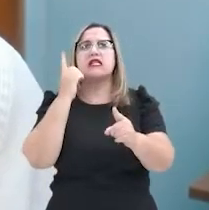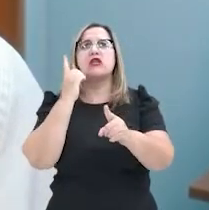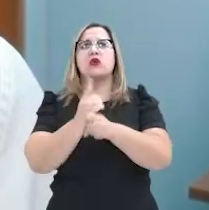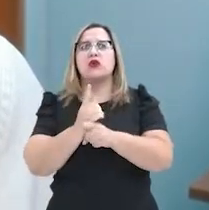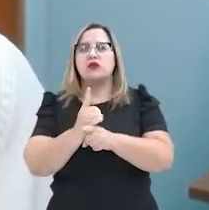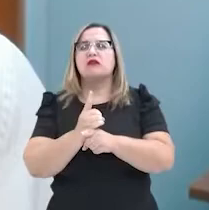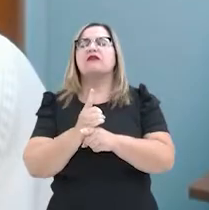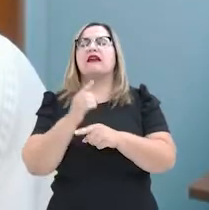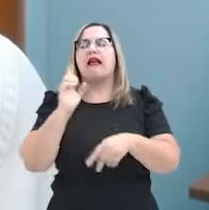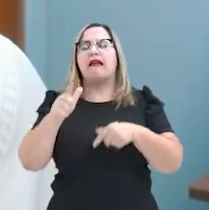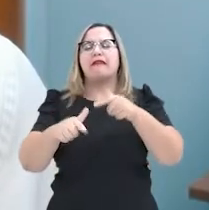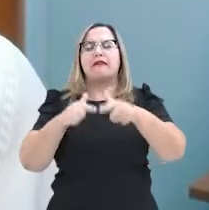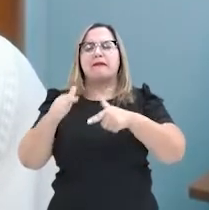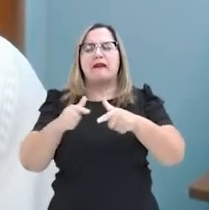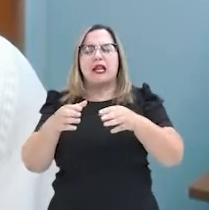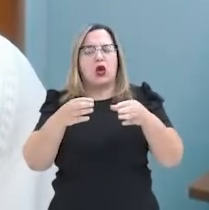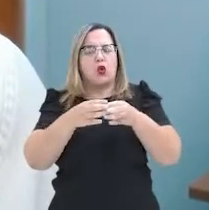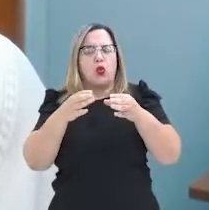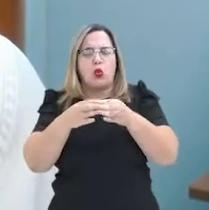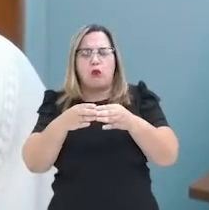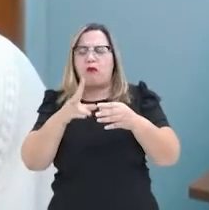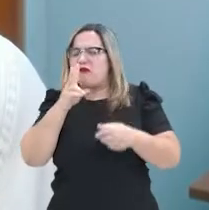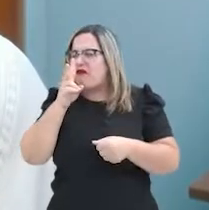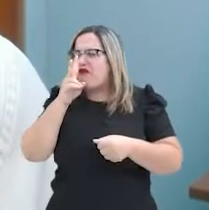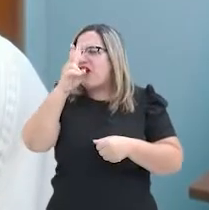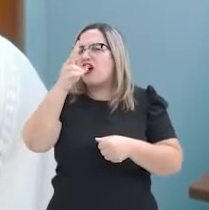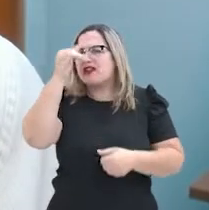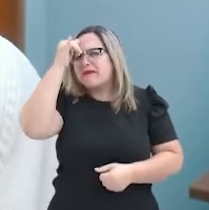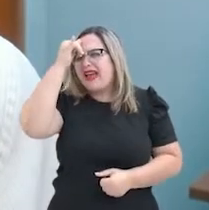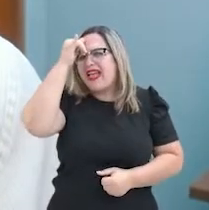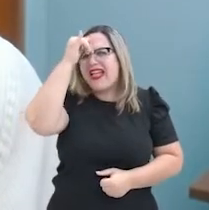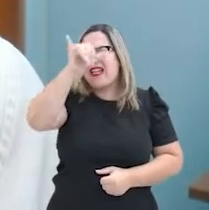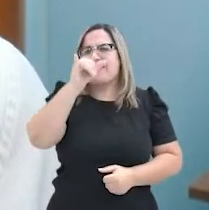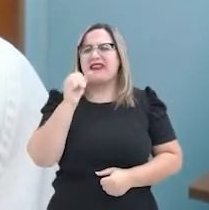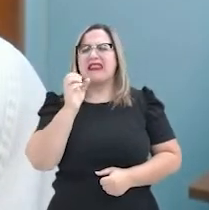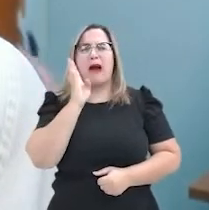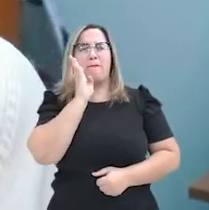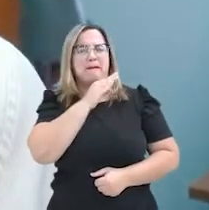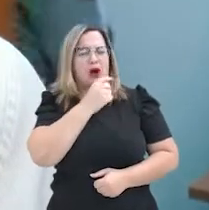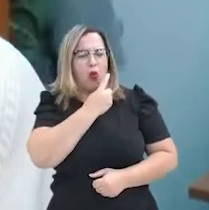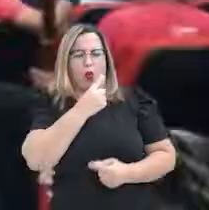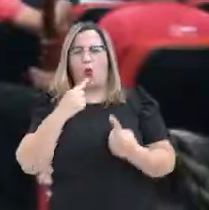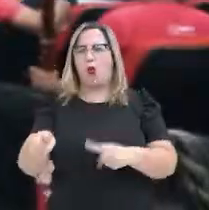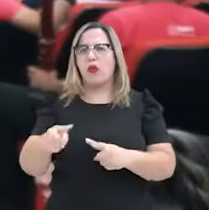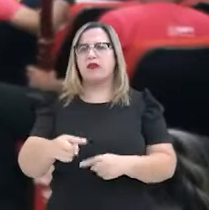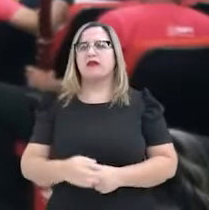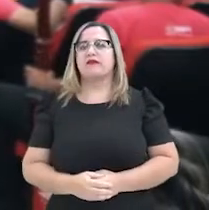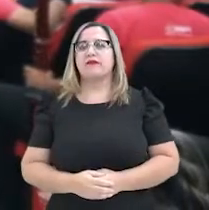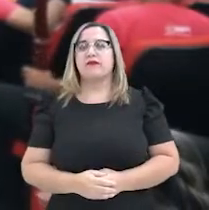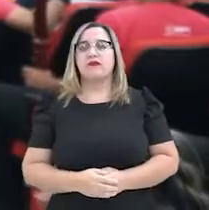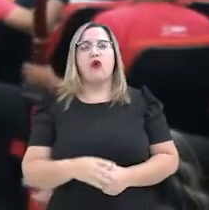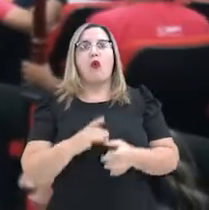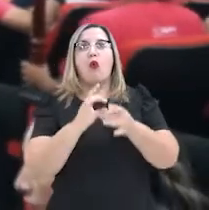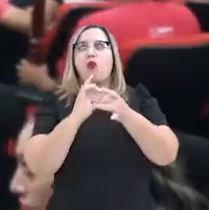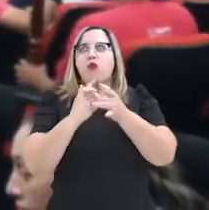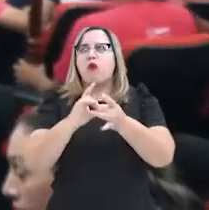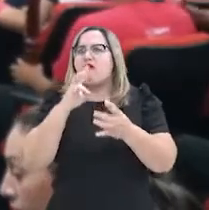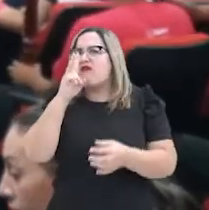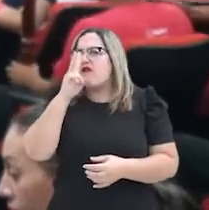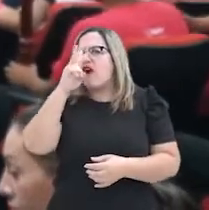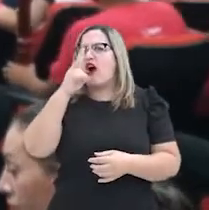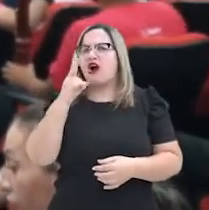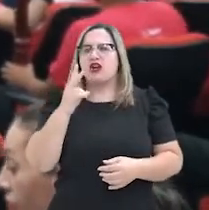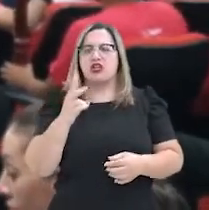desse encontro, é justamente nessa linha. Criar redes fortes para evitar que o mal aconteça. O fortalecimento da rede